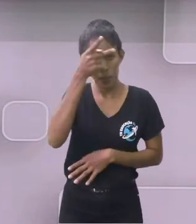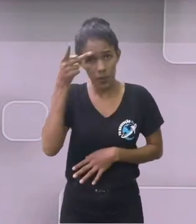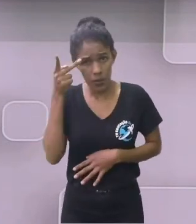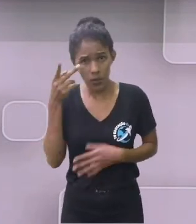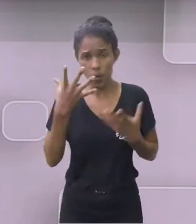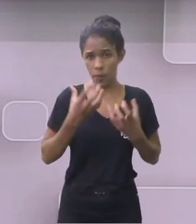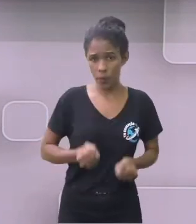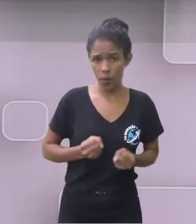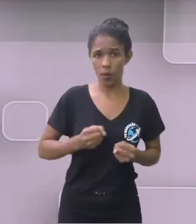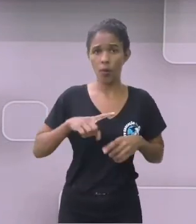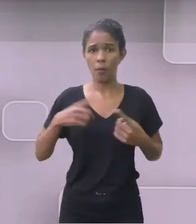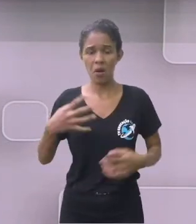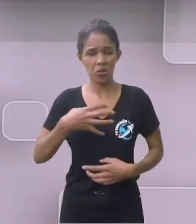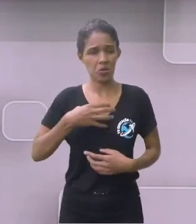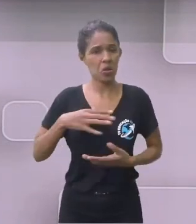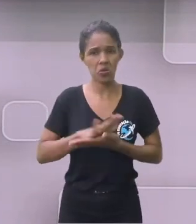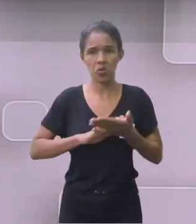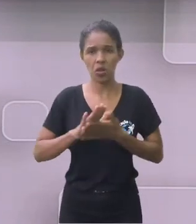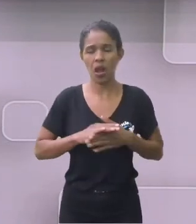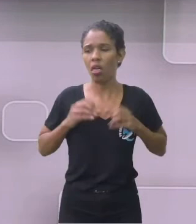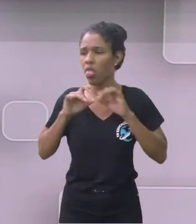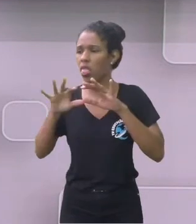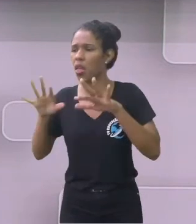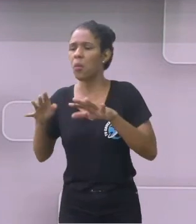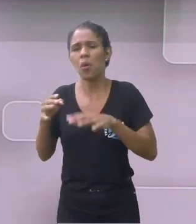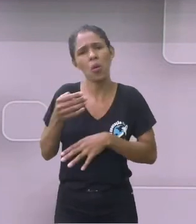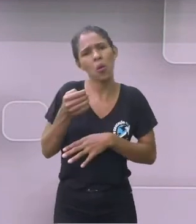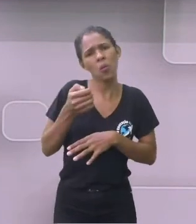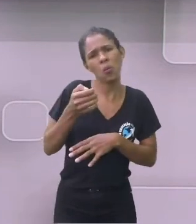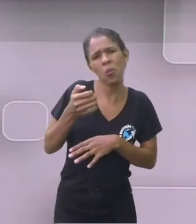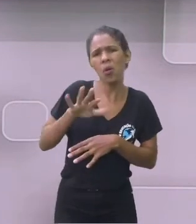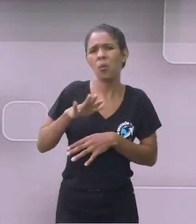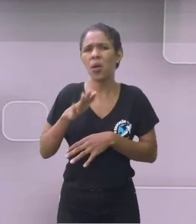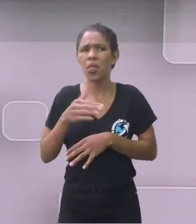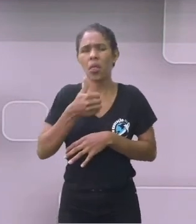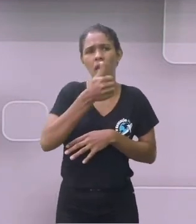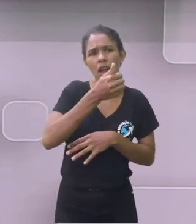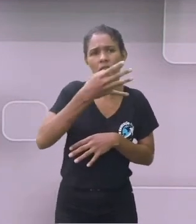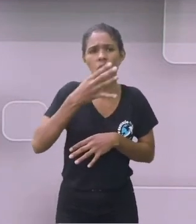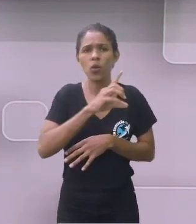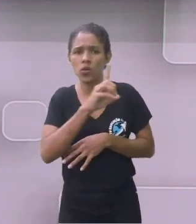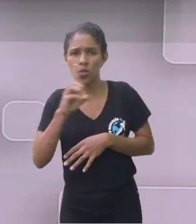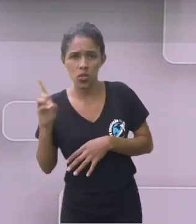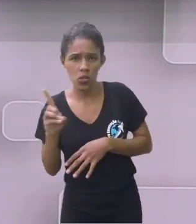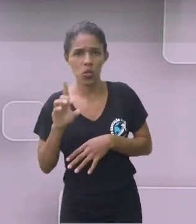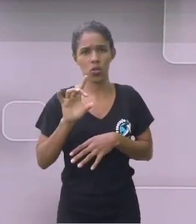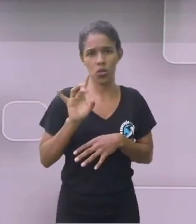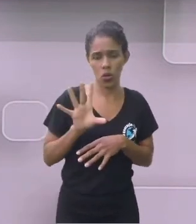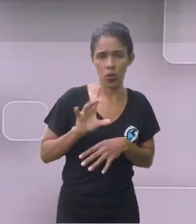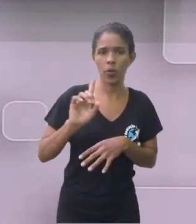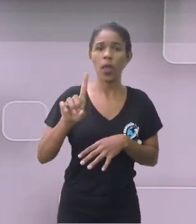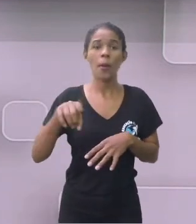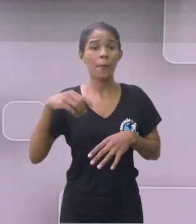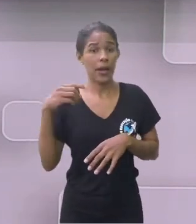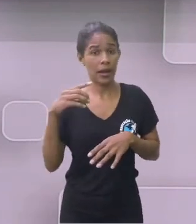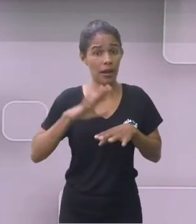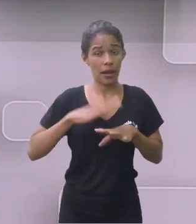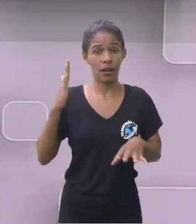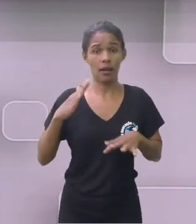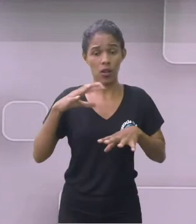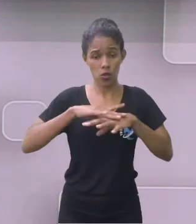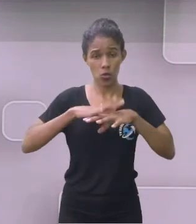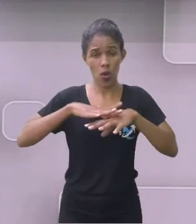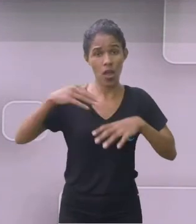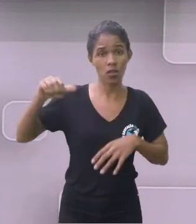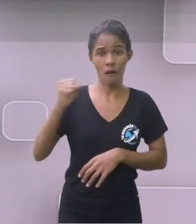leves, a transmissão do vírus para outra pessoa pode acontecer por cerca de 14 dias, e já nos casos mais graves, a